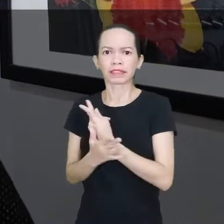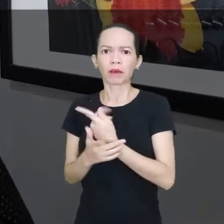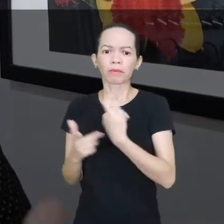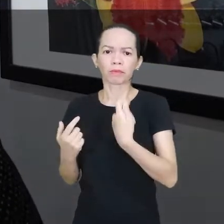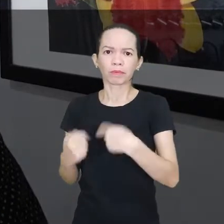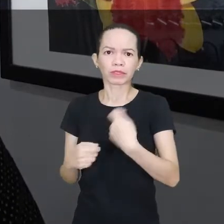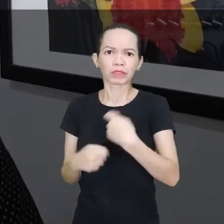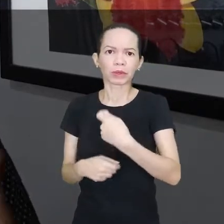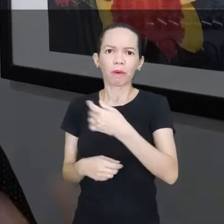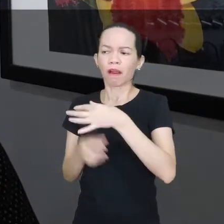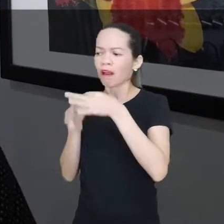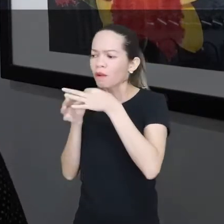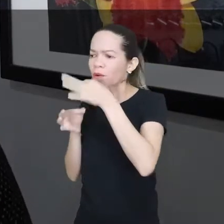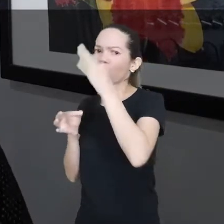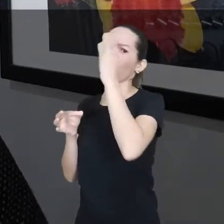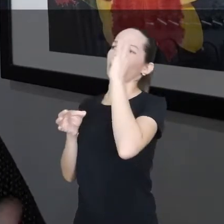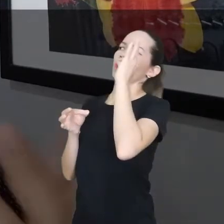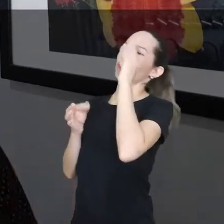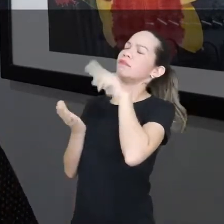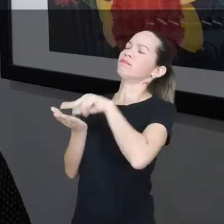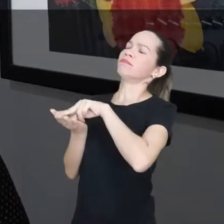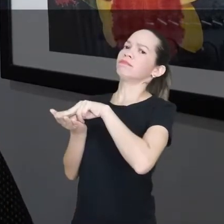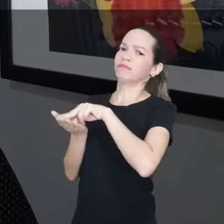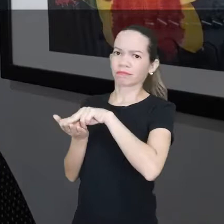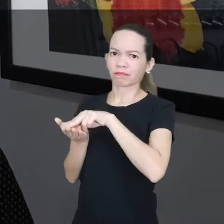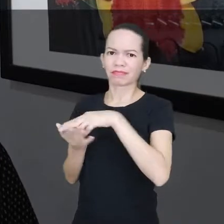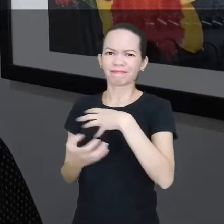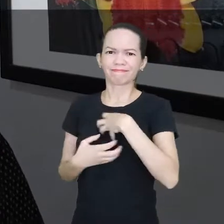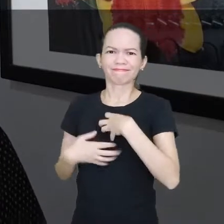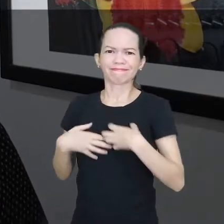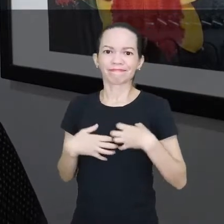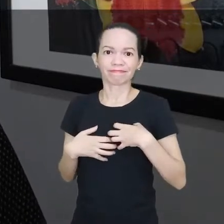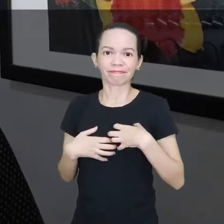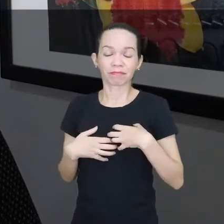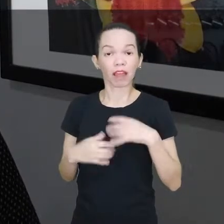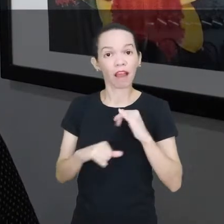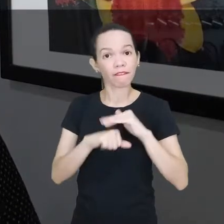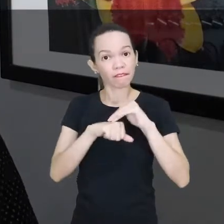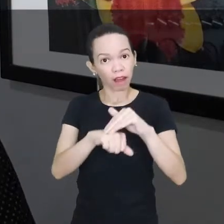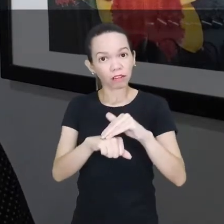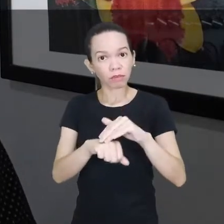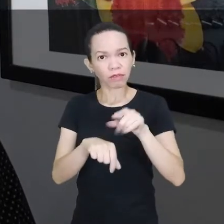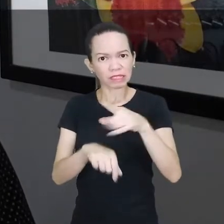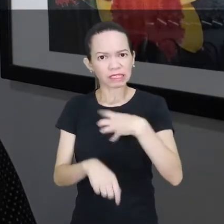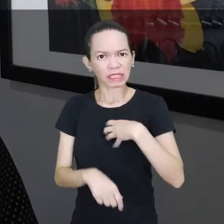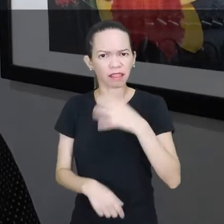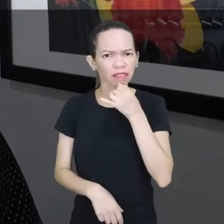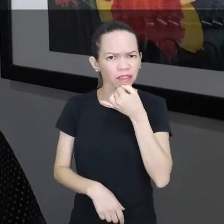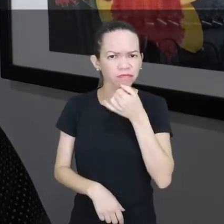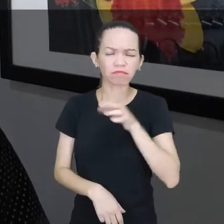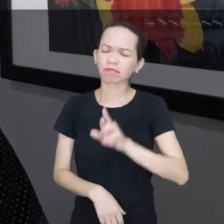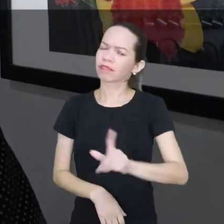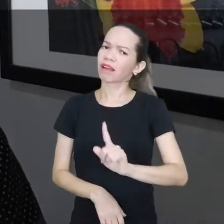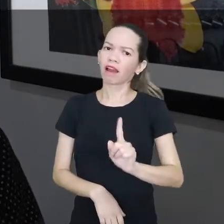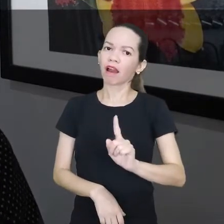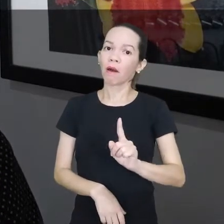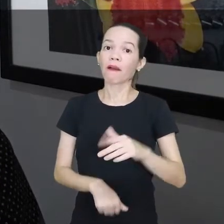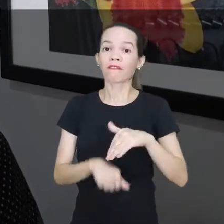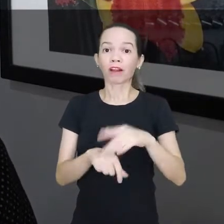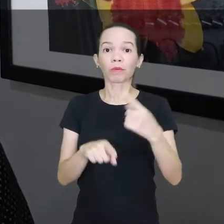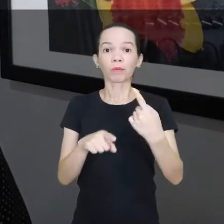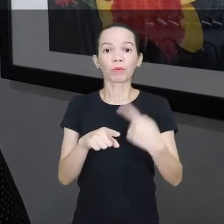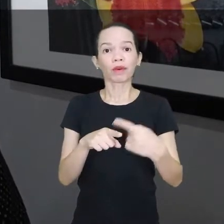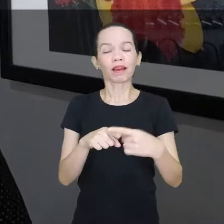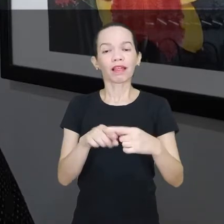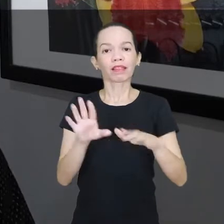para não te trazer tristeza, nada disso, mas é porque o que eu vou falar para você vai talvez